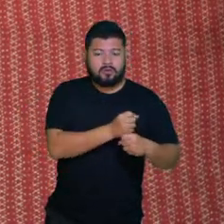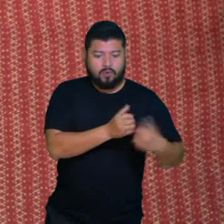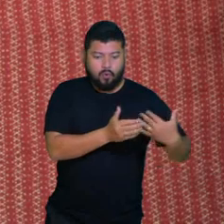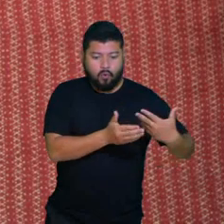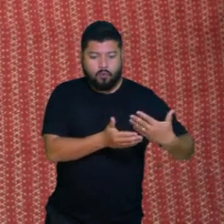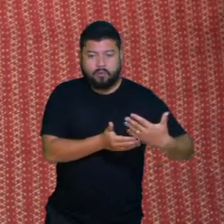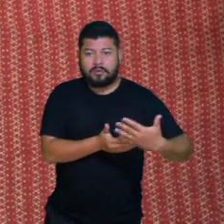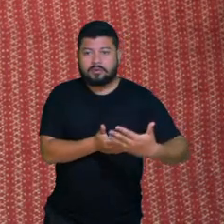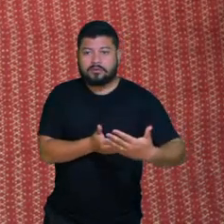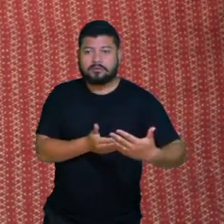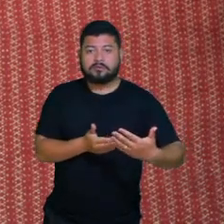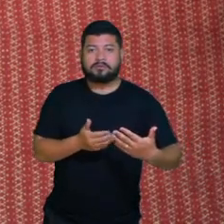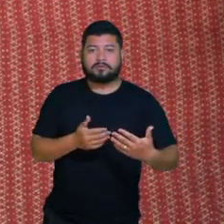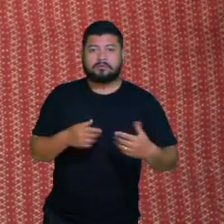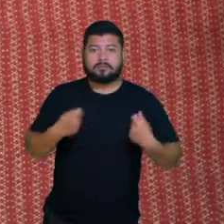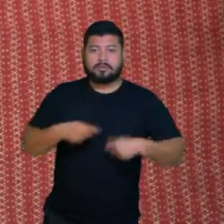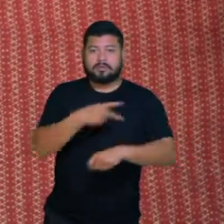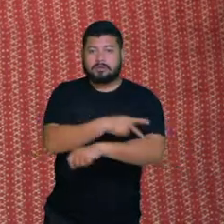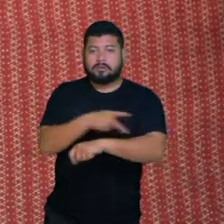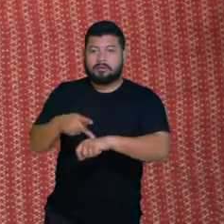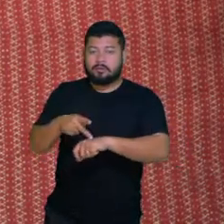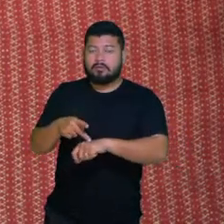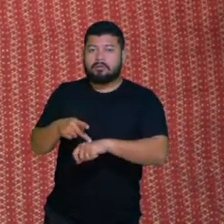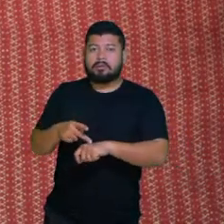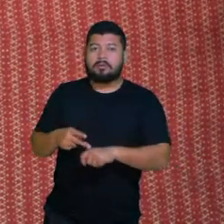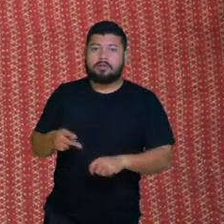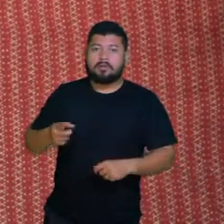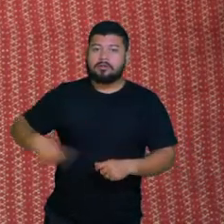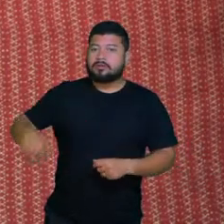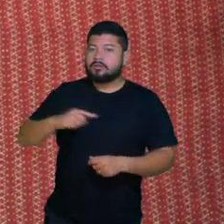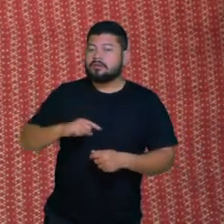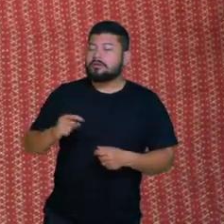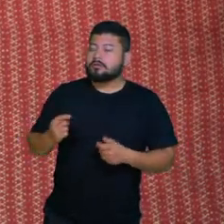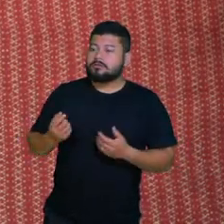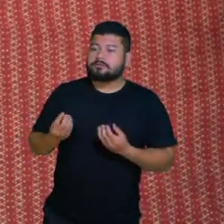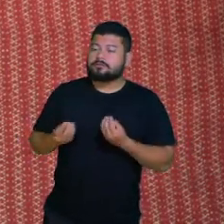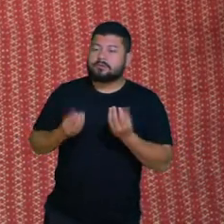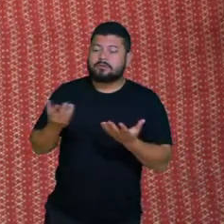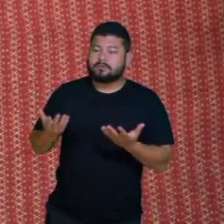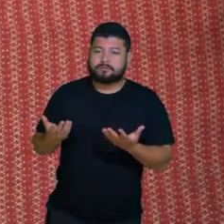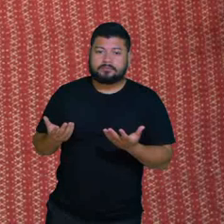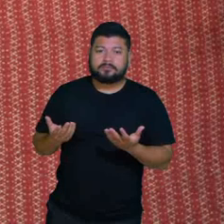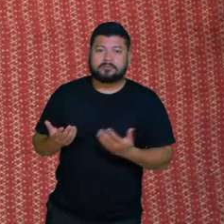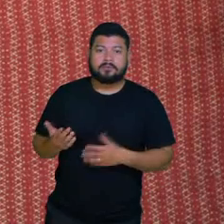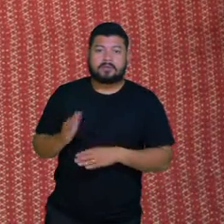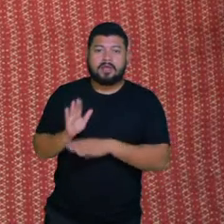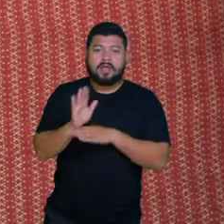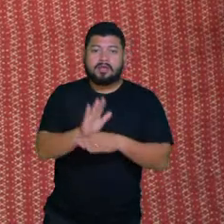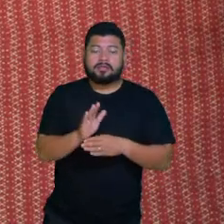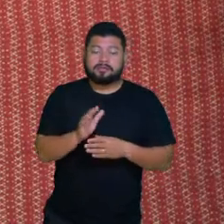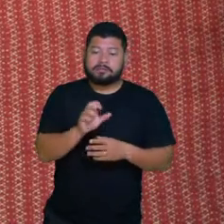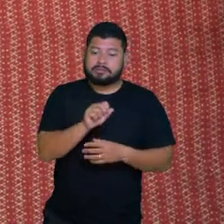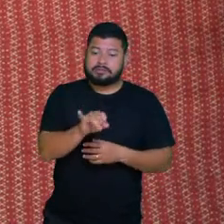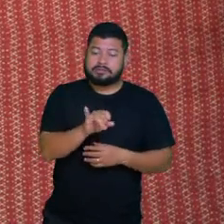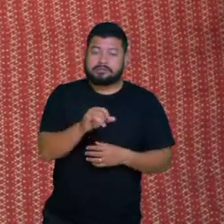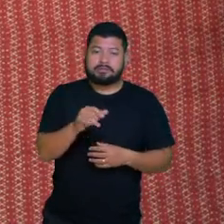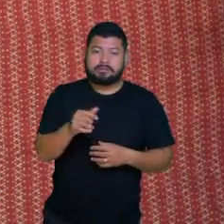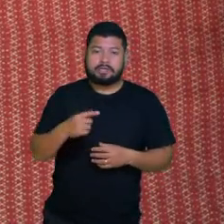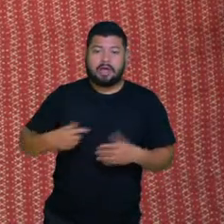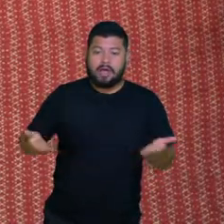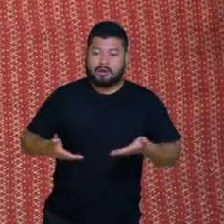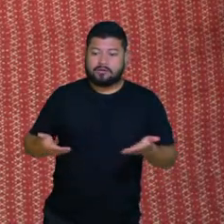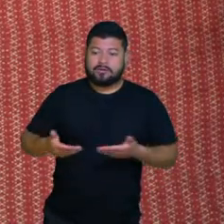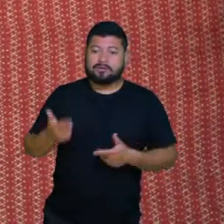ter os nossos pedagogos E aí como que a gente vai dar conta né dessa fragilidade que nós estamos tendo